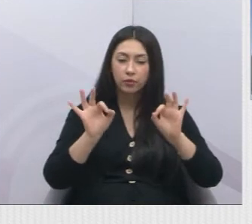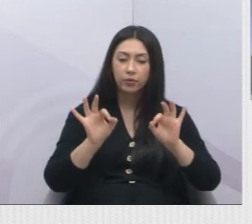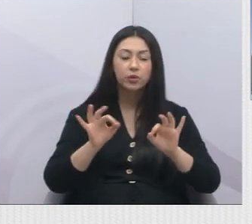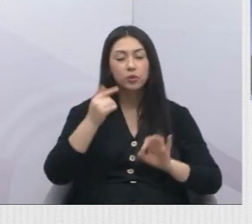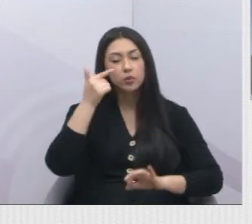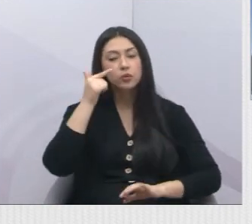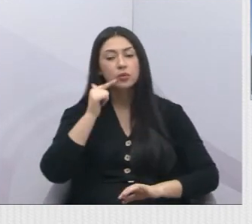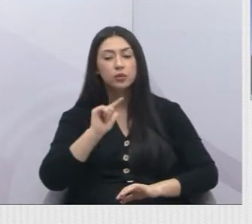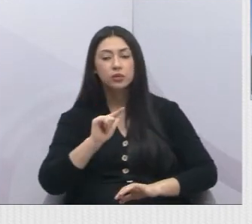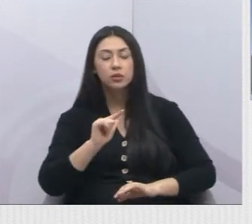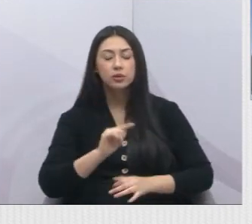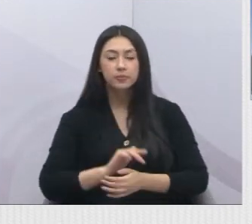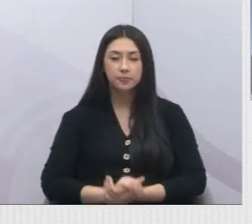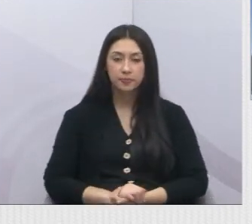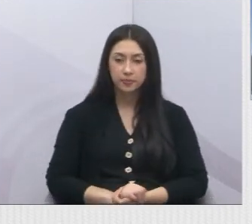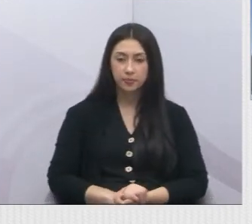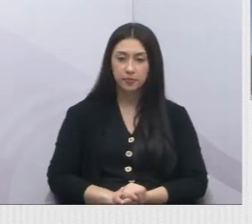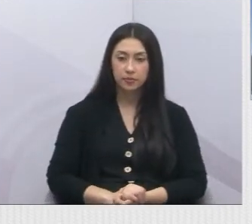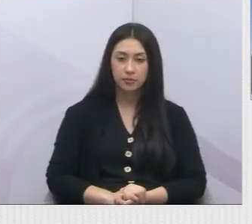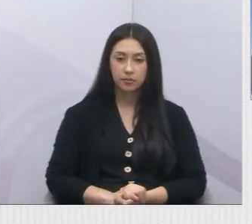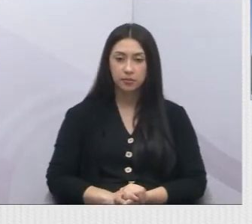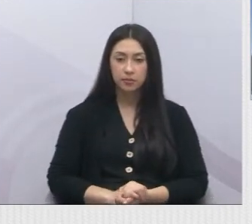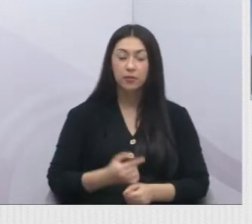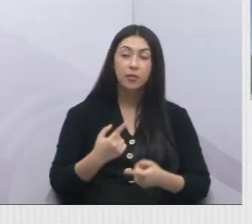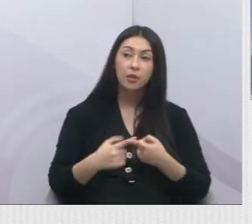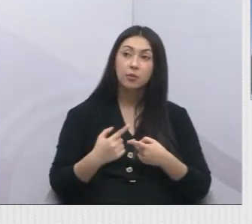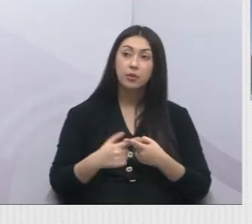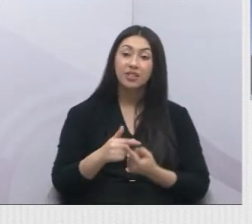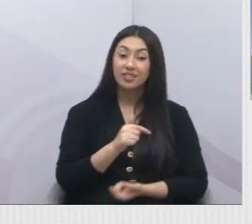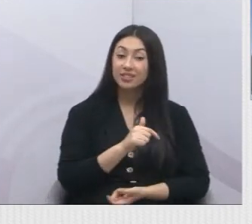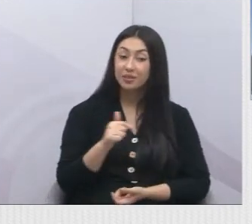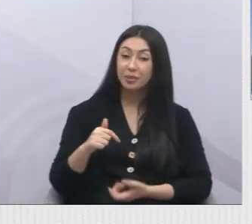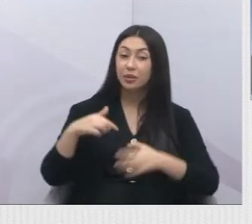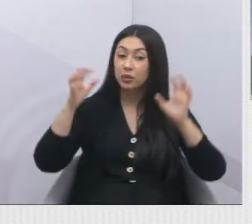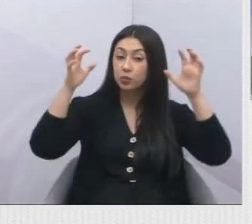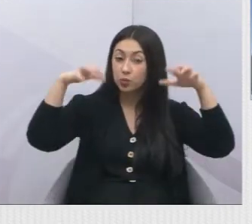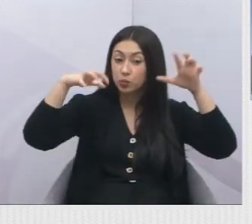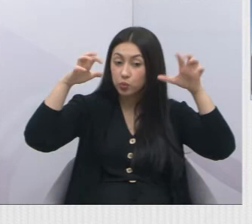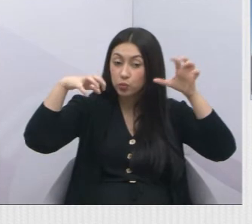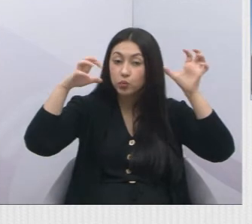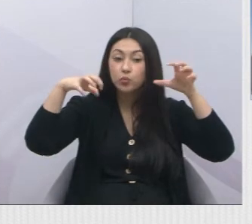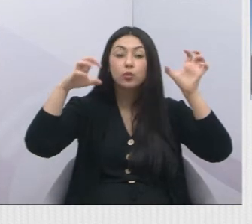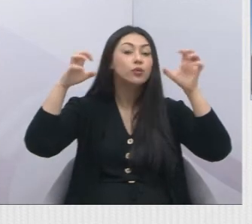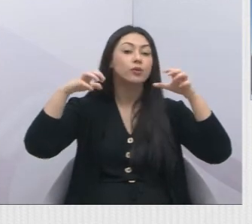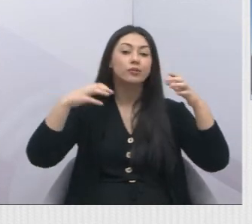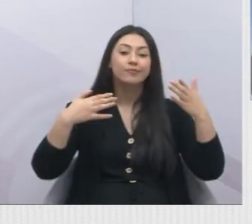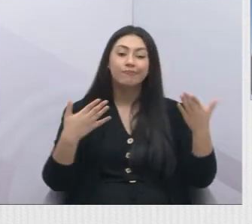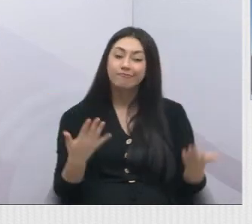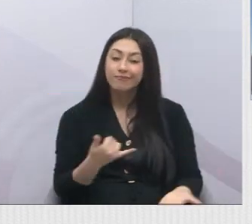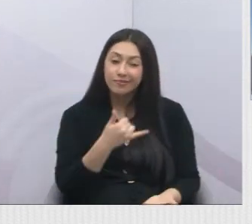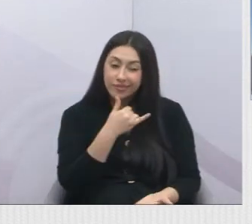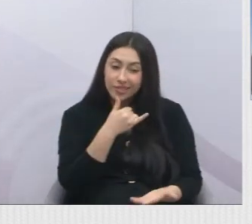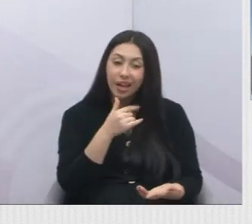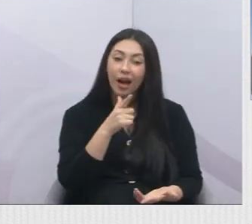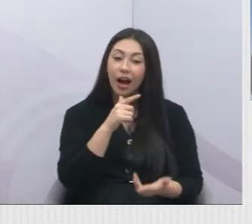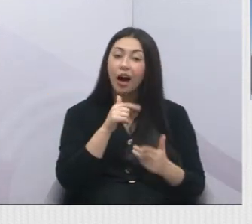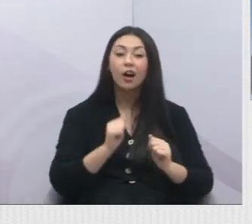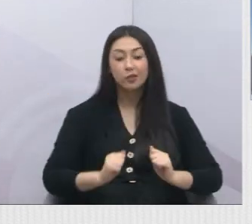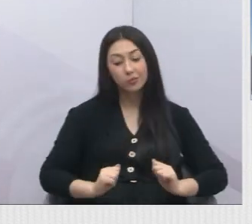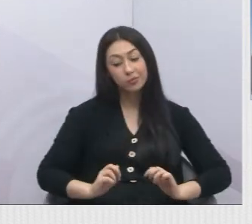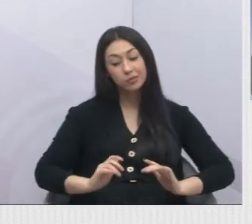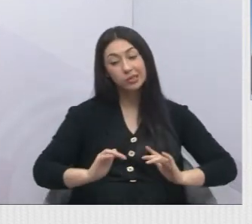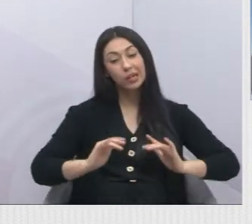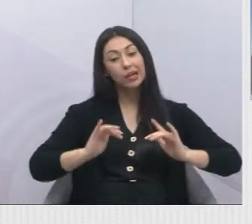até o córrego. Porque essa semana choveu e, infelizmente, encheu